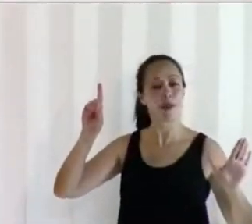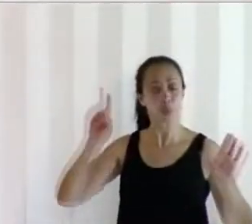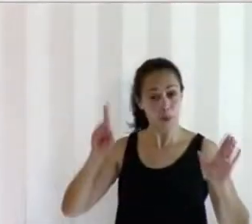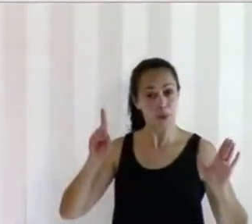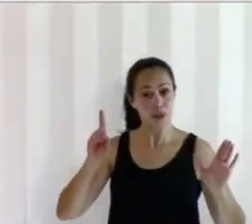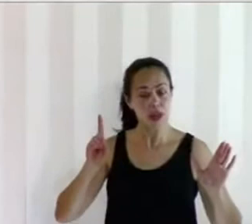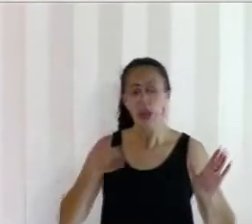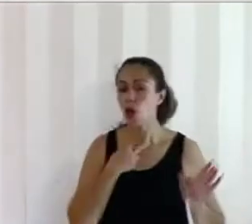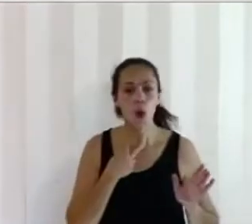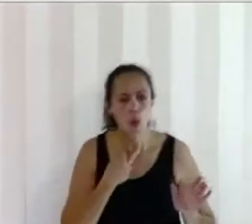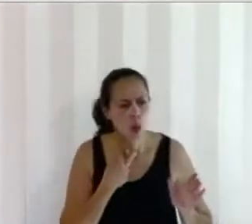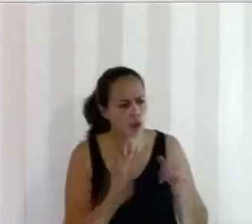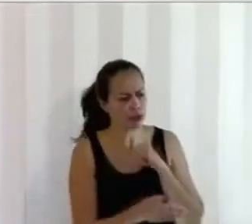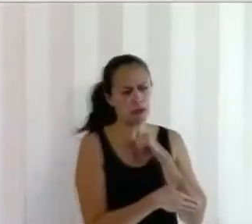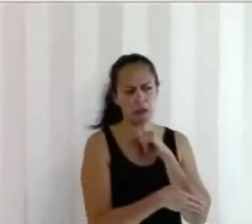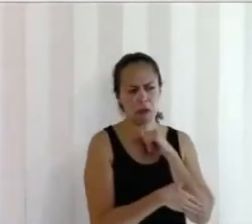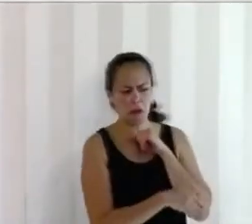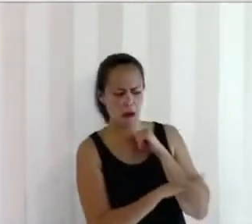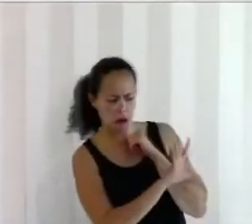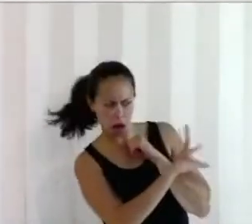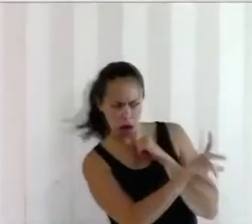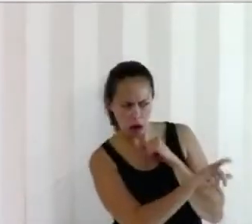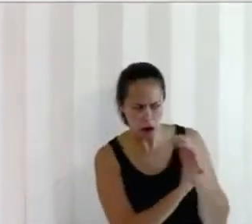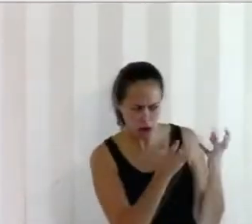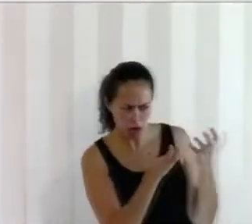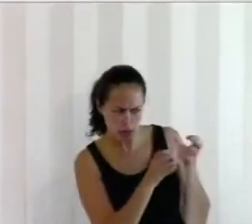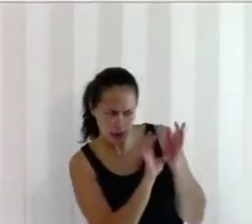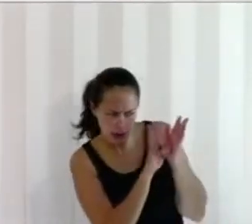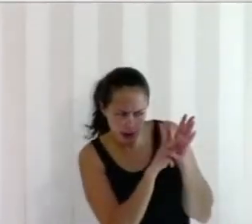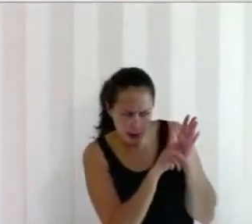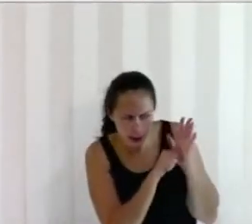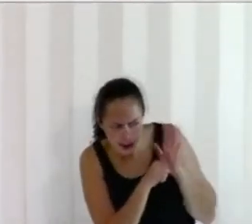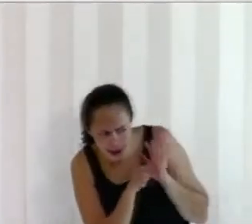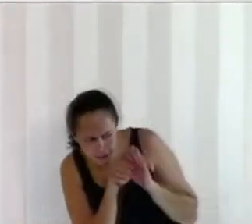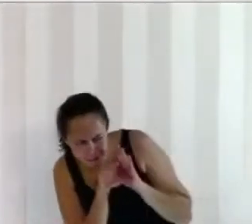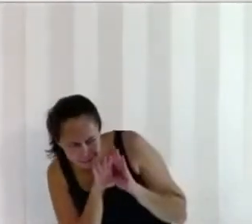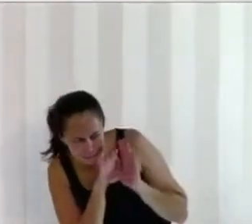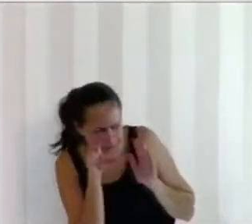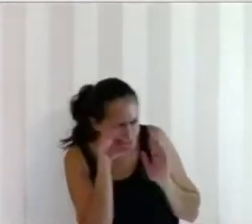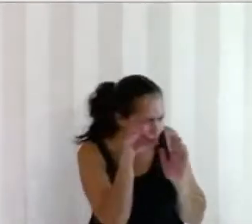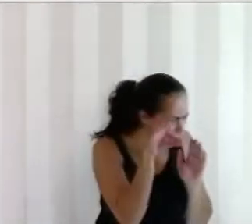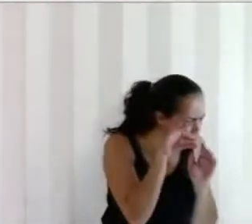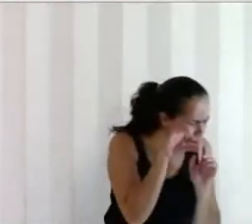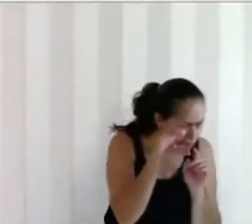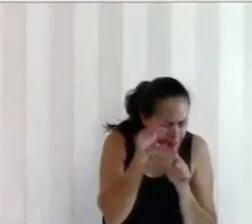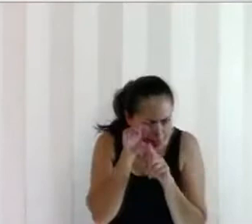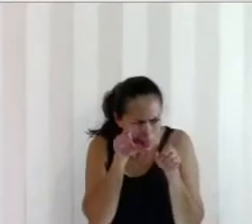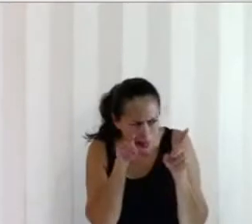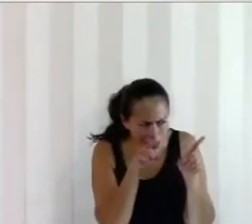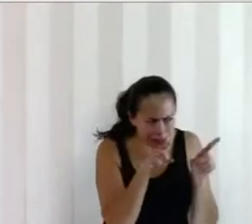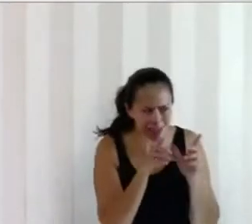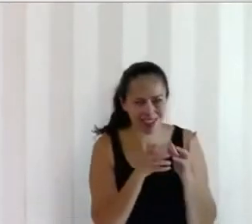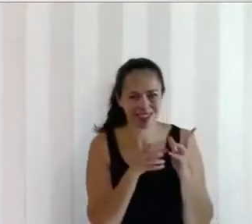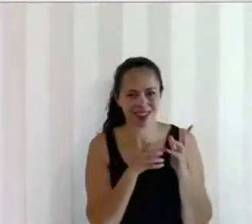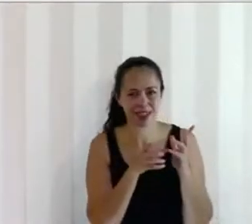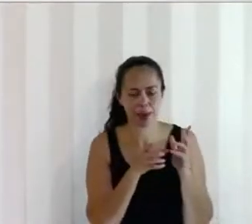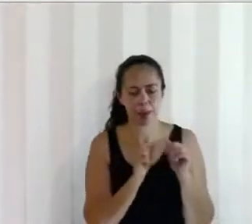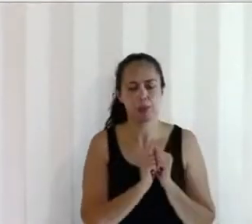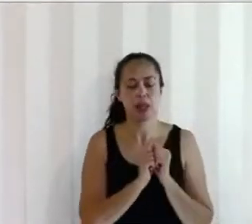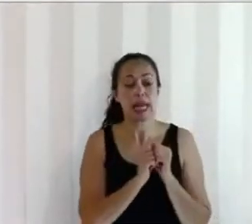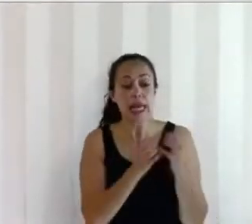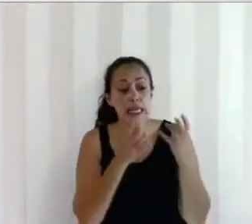e não é para cobiçar nada do que é do outro. Você acha que alguma vez isso foi revogado? Não.